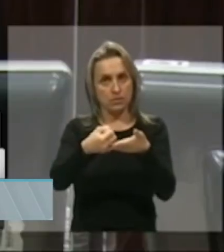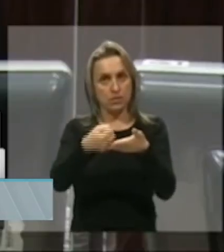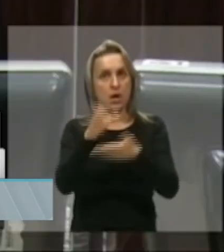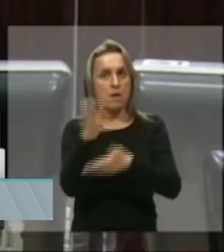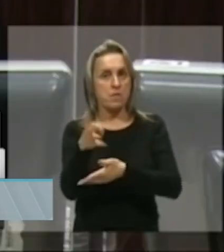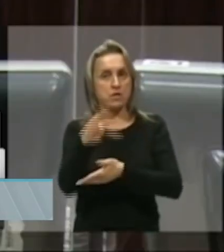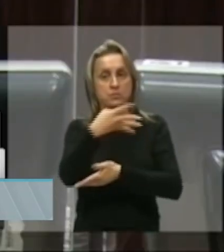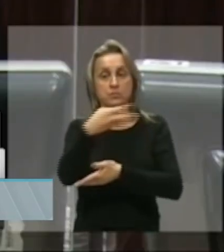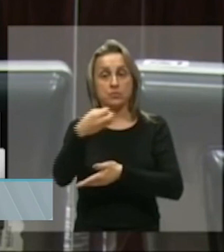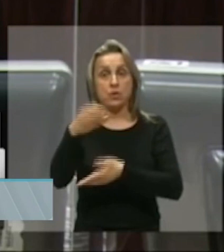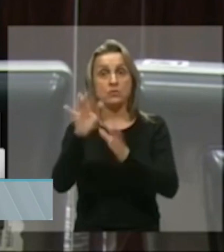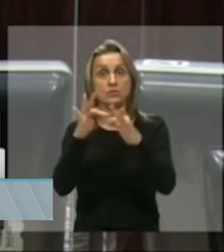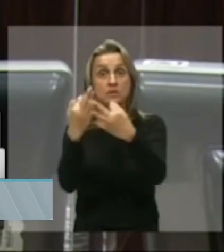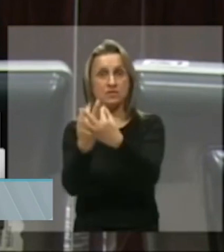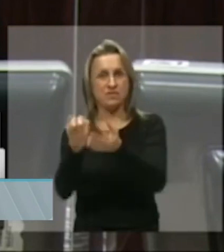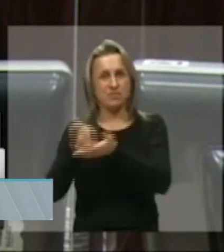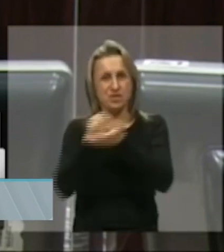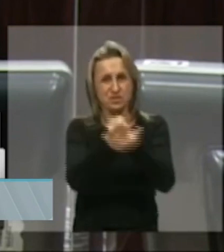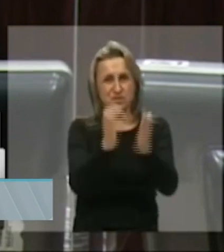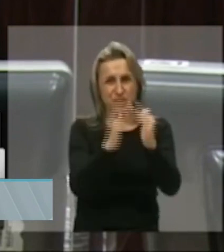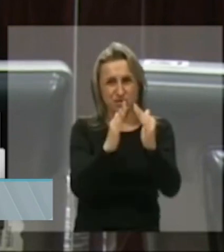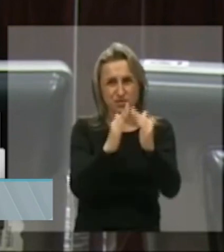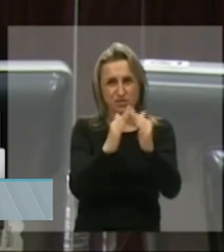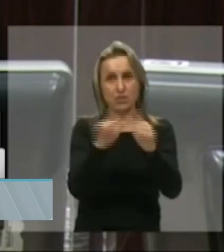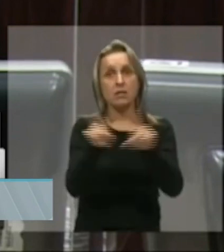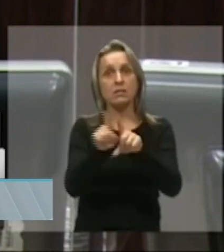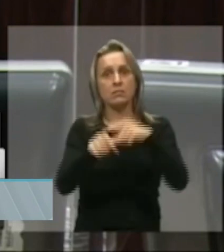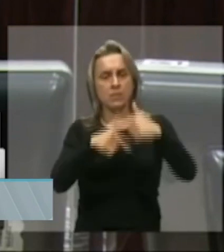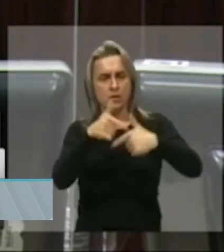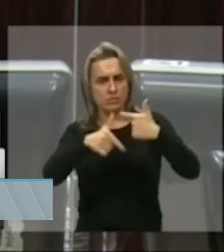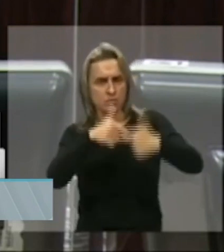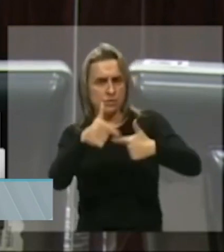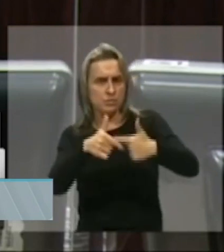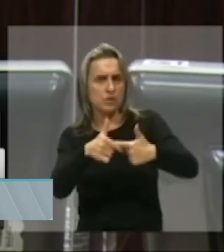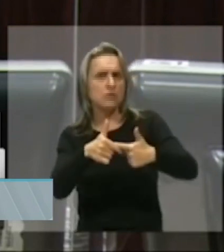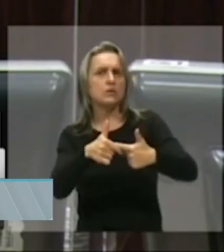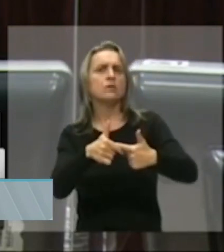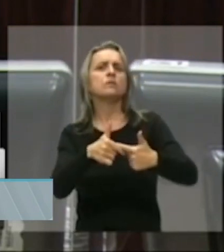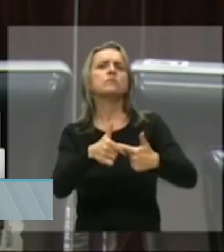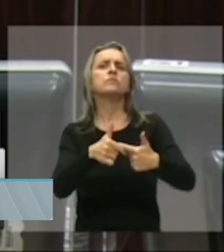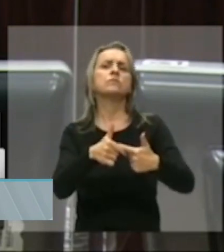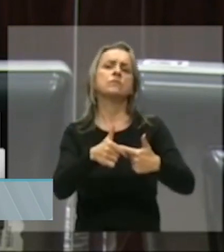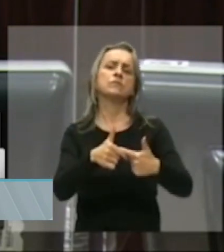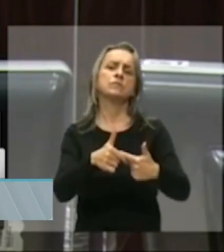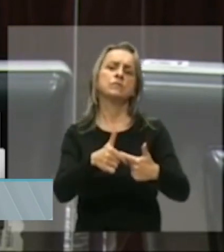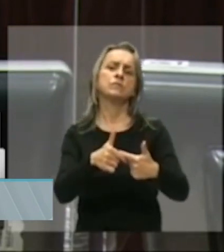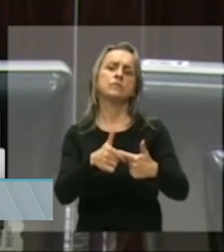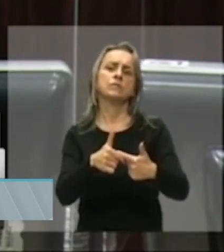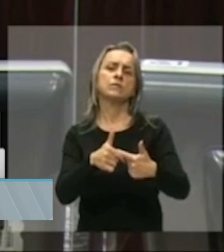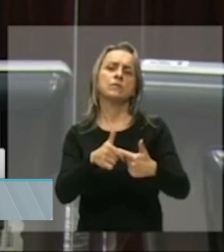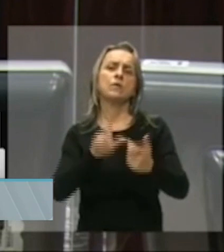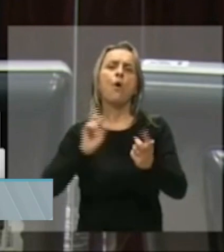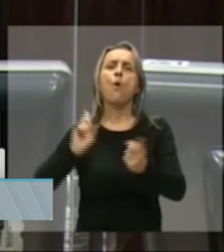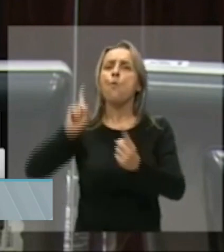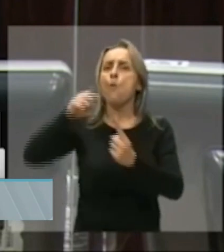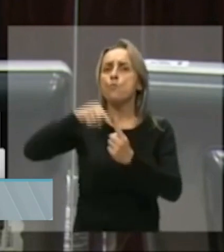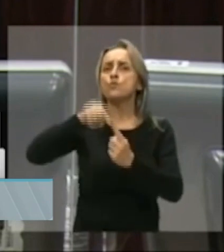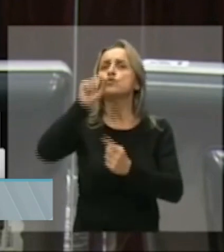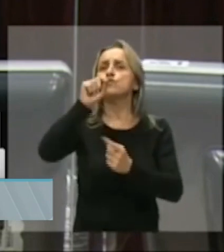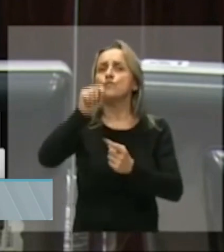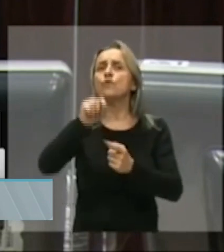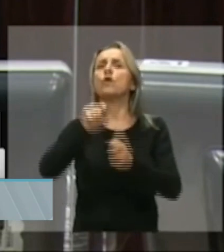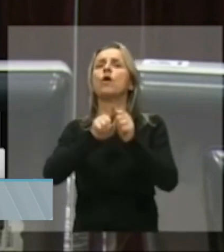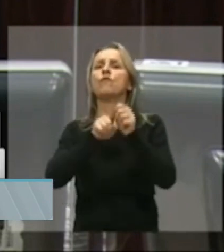vereador Odivan Linhares Mamão, do PSB. O projeto determina que o prazo do laudo médico que atesta transtorno do